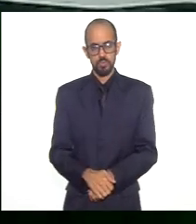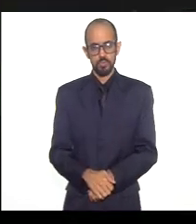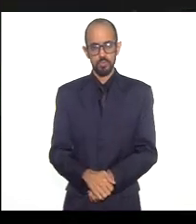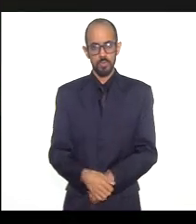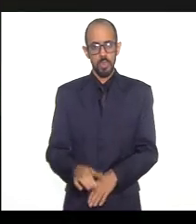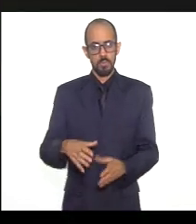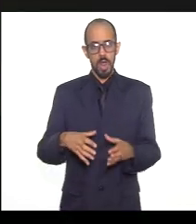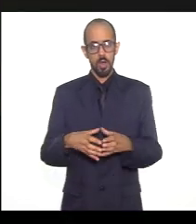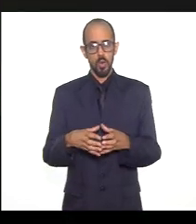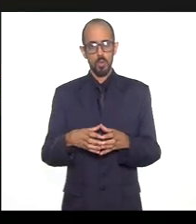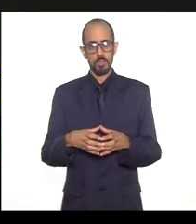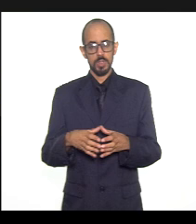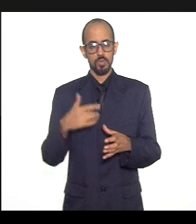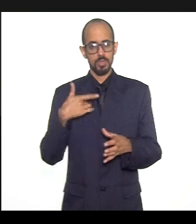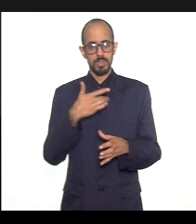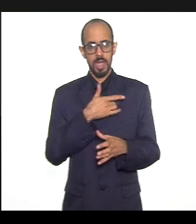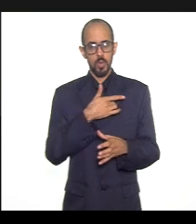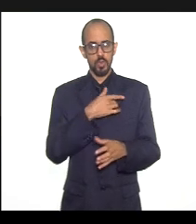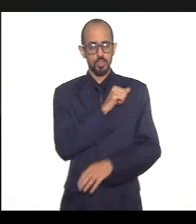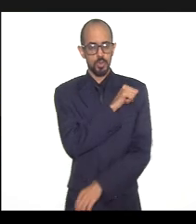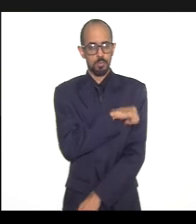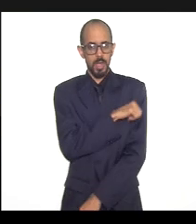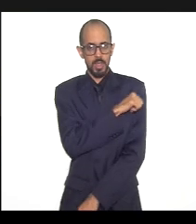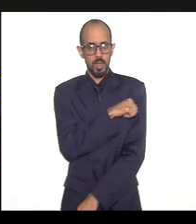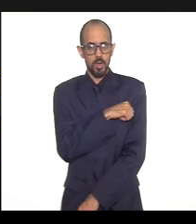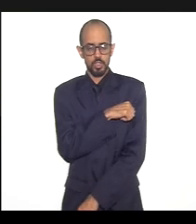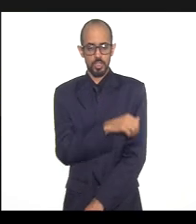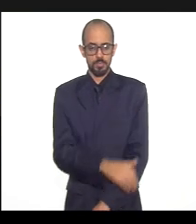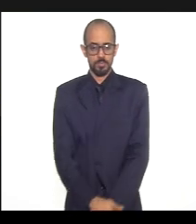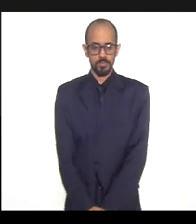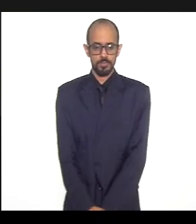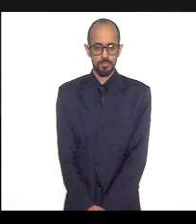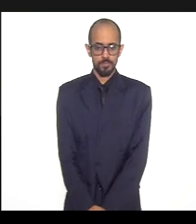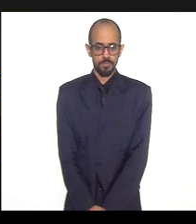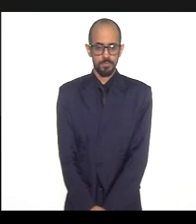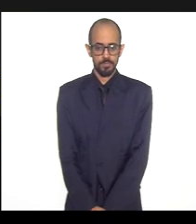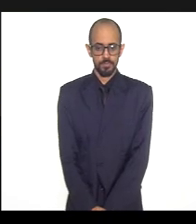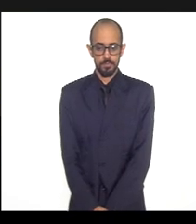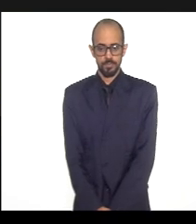Pela Comissão de Saúde, deputada Marta Rocha.